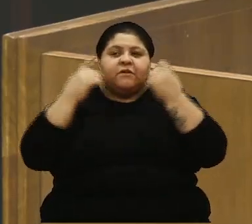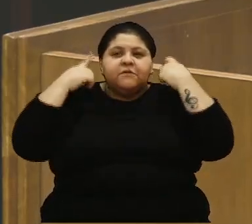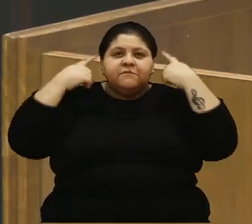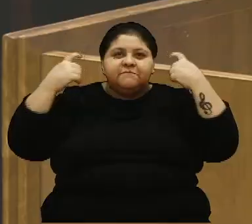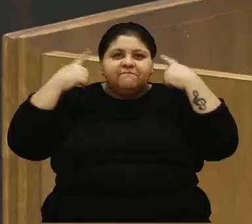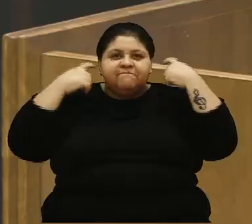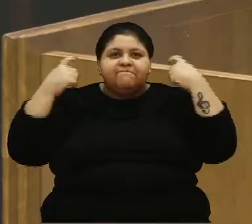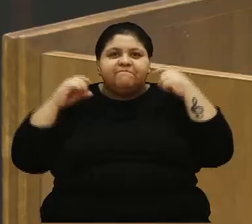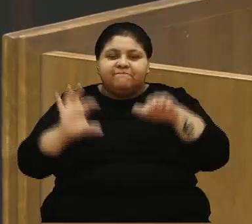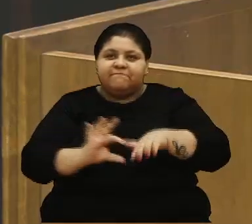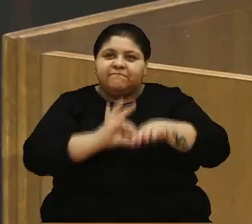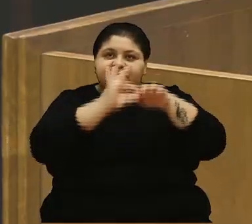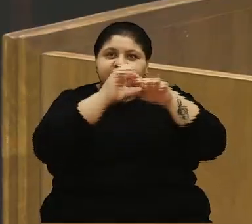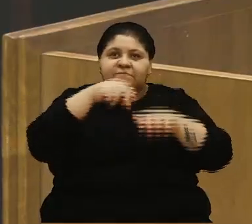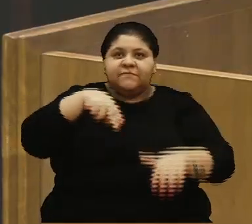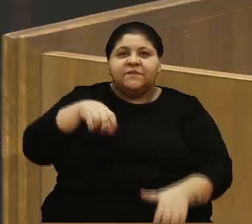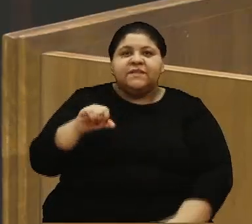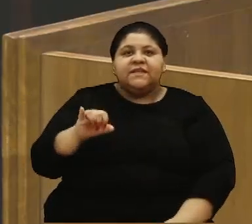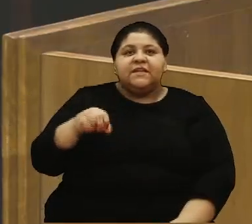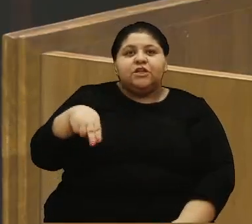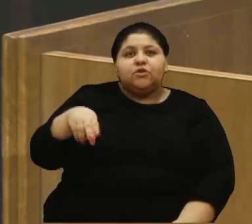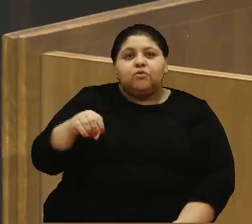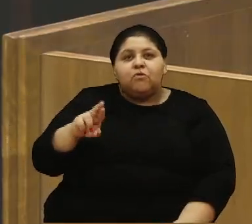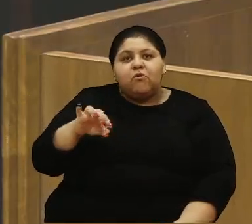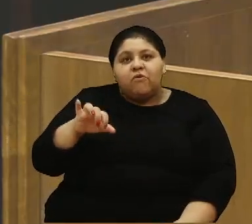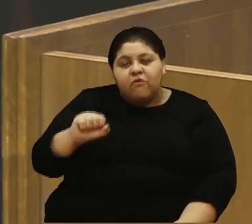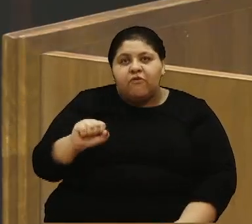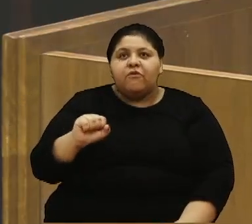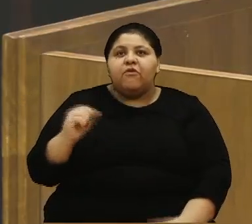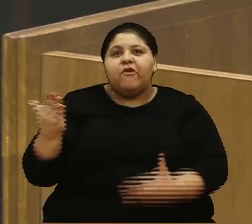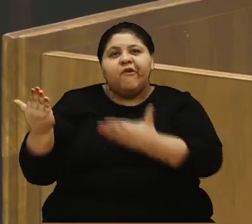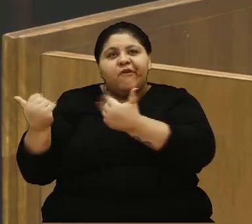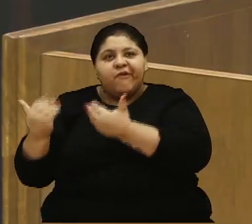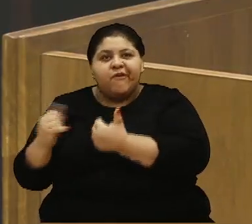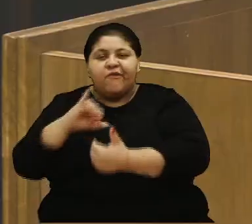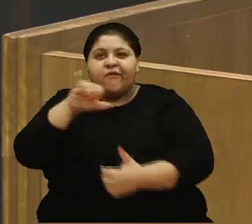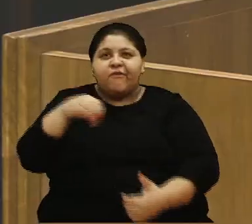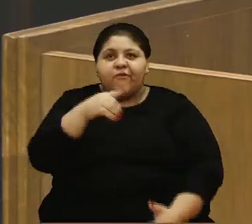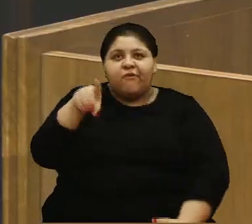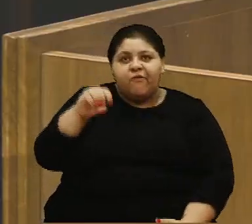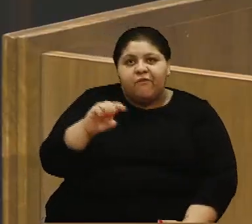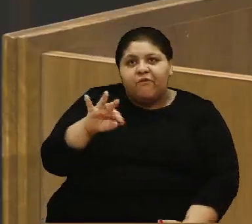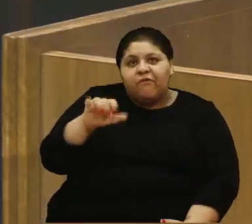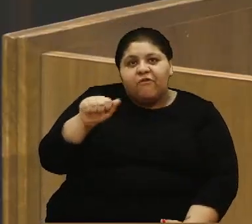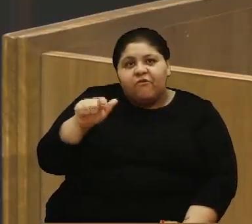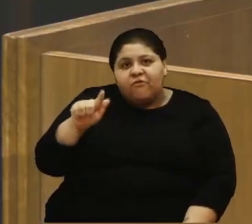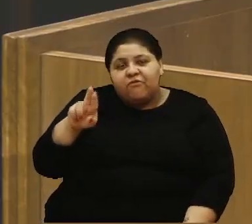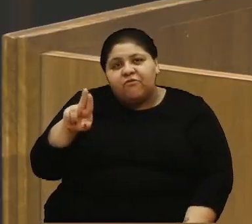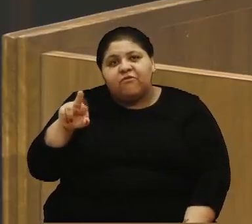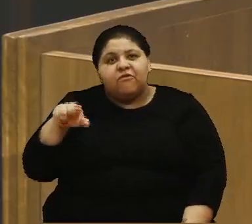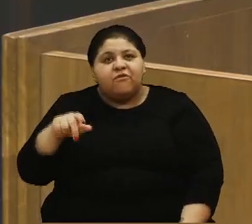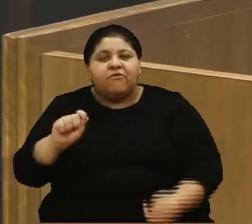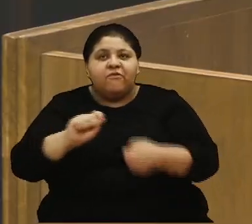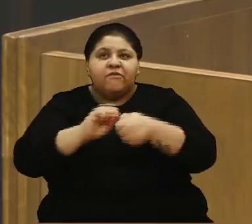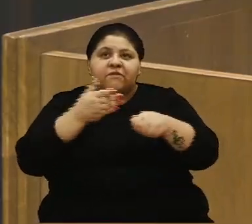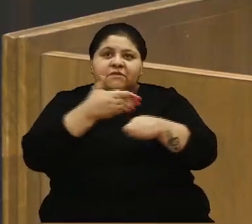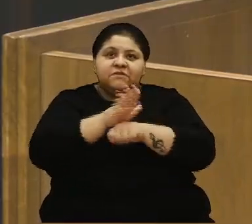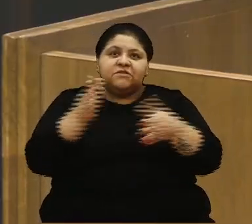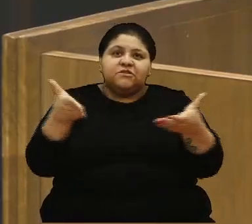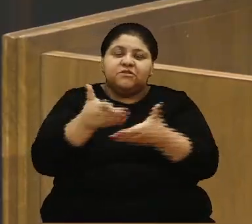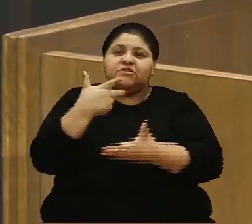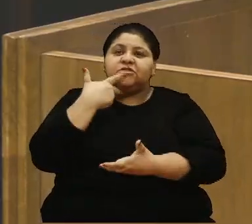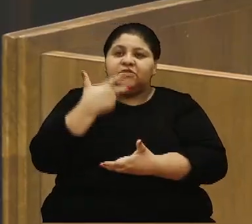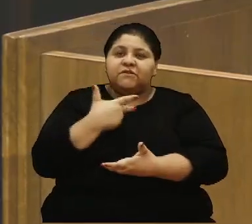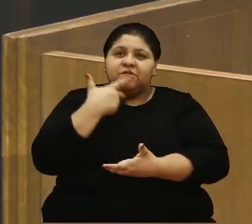do maestro Nino Renz. E os meninos ali, o João e o Tiago, que são irmãos, fazem parte dessa orquestra. Eu já trouxe aqui,